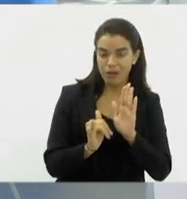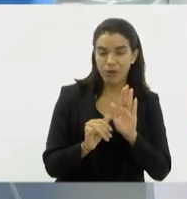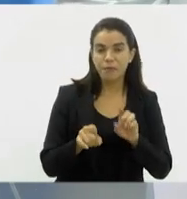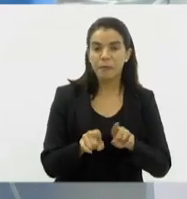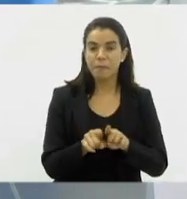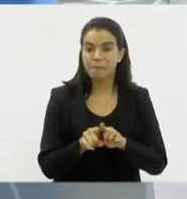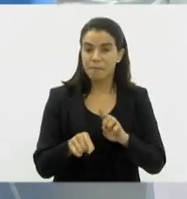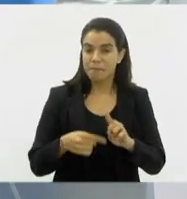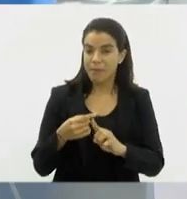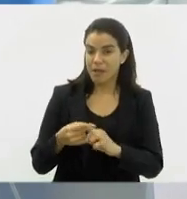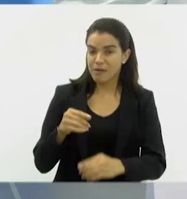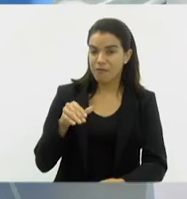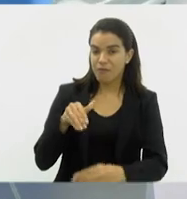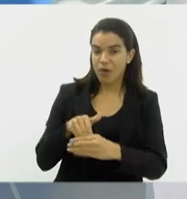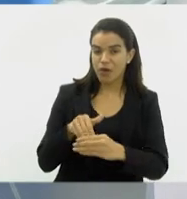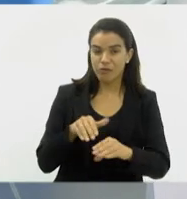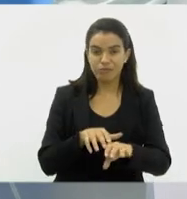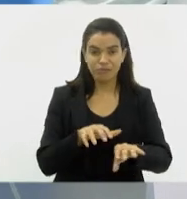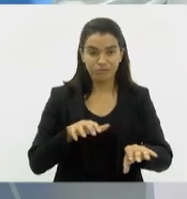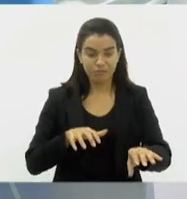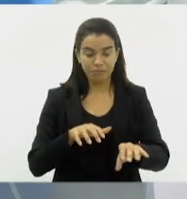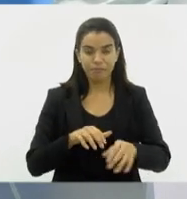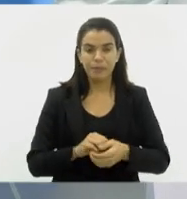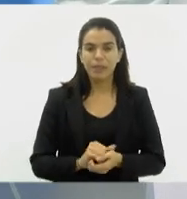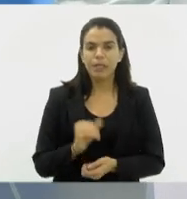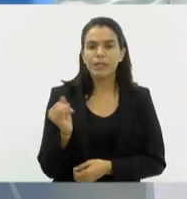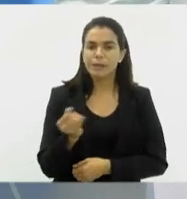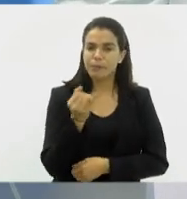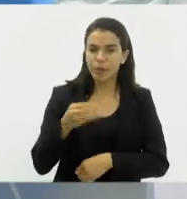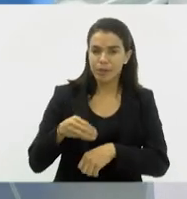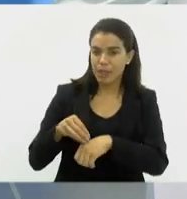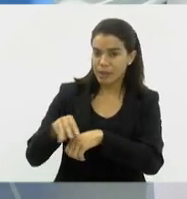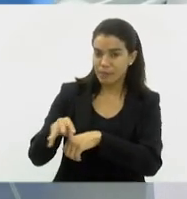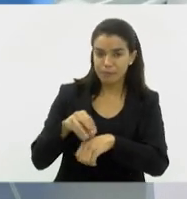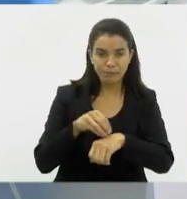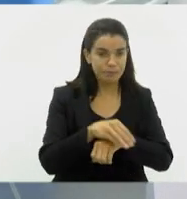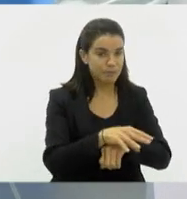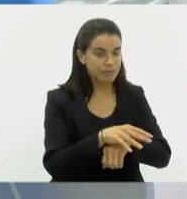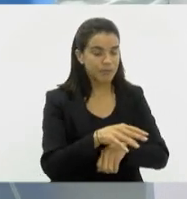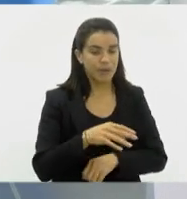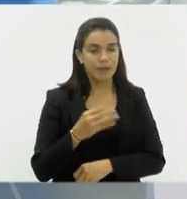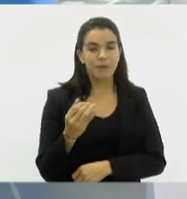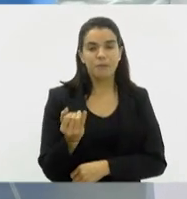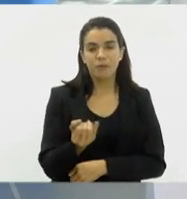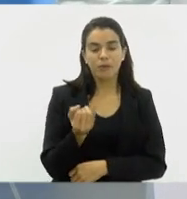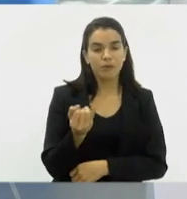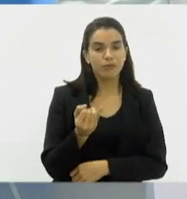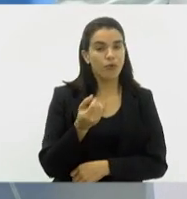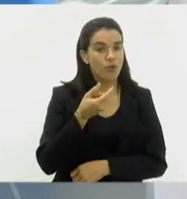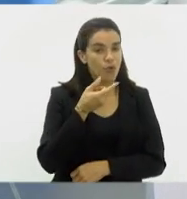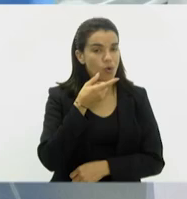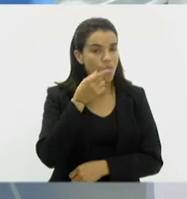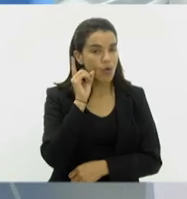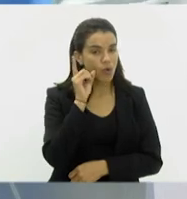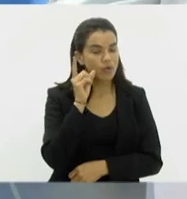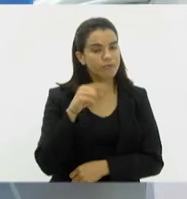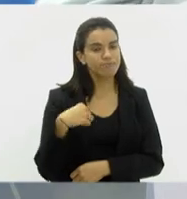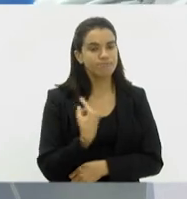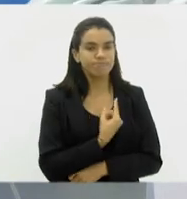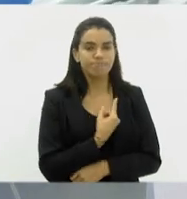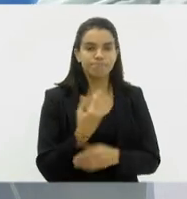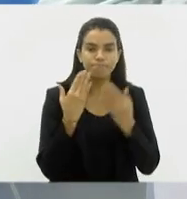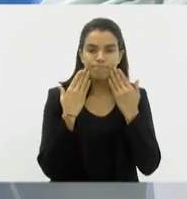voto divergente importante de dizer aos senhores e à Senhoras que no dia de ontem nós